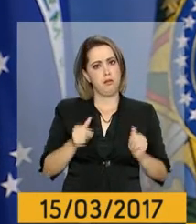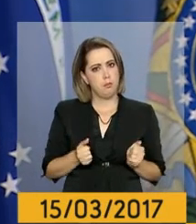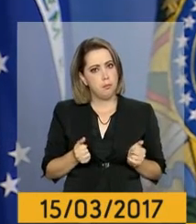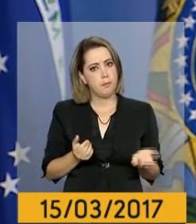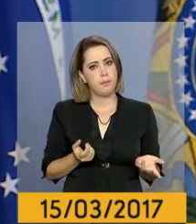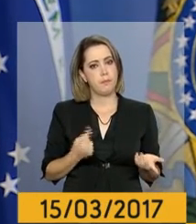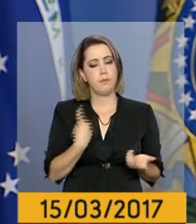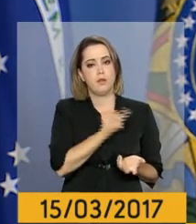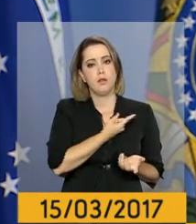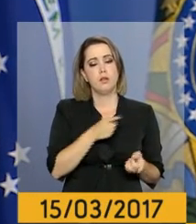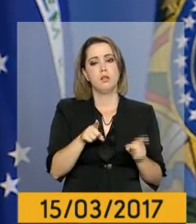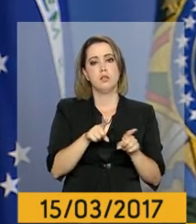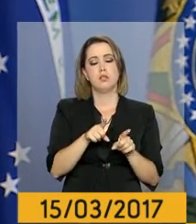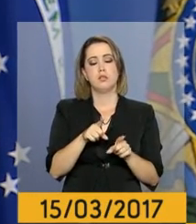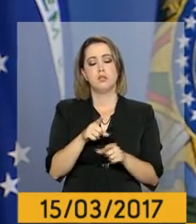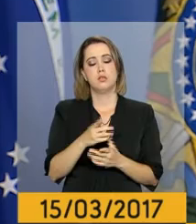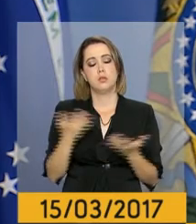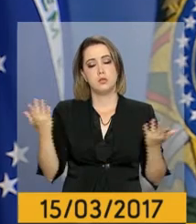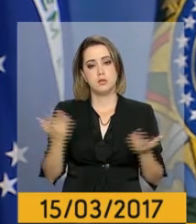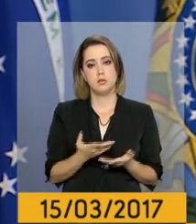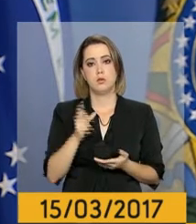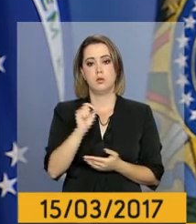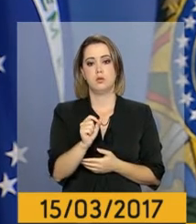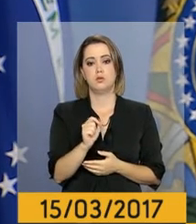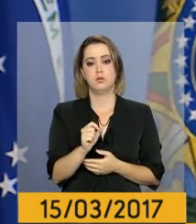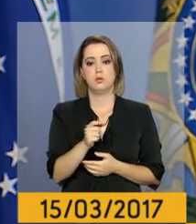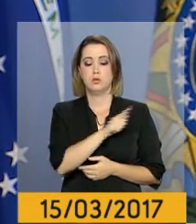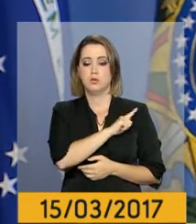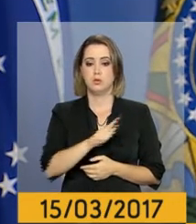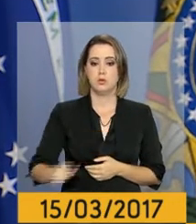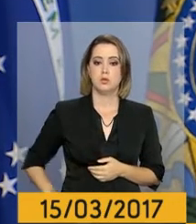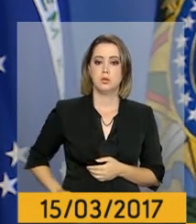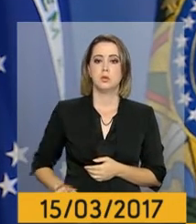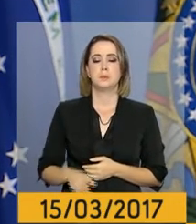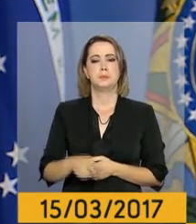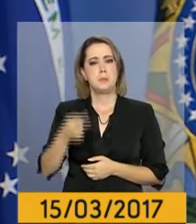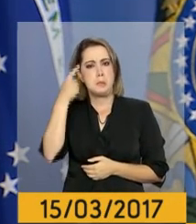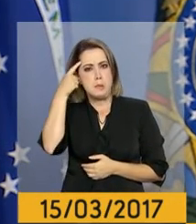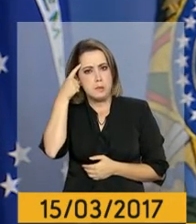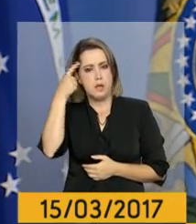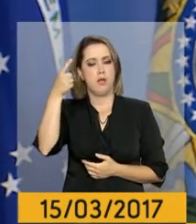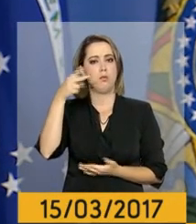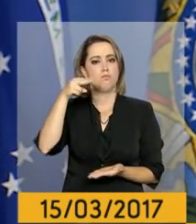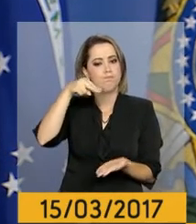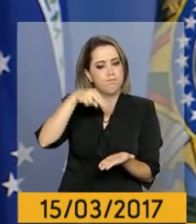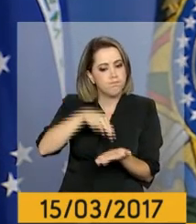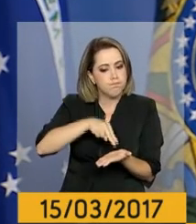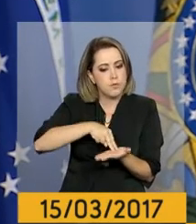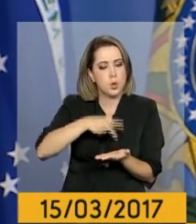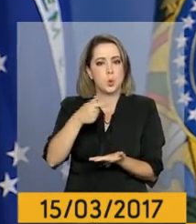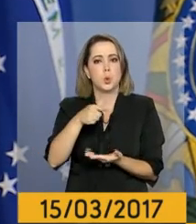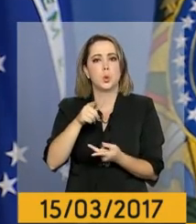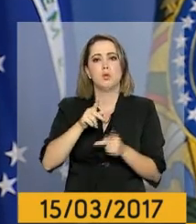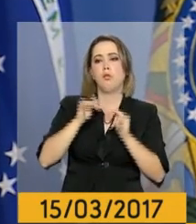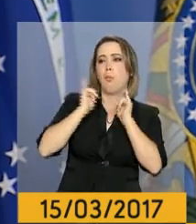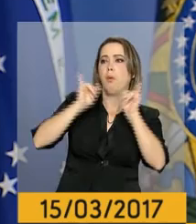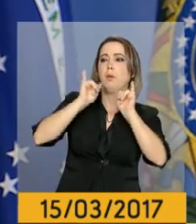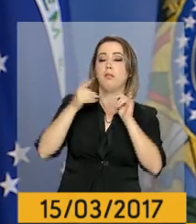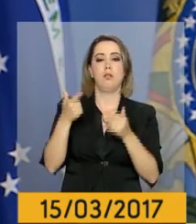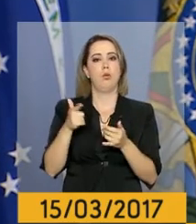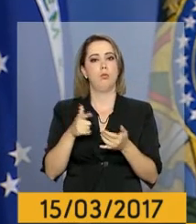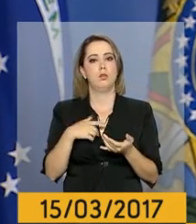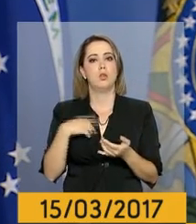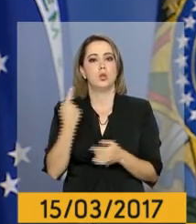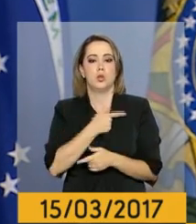nós neste momento o governador com os pés no chão sem nenhum populismo nós trabalhamos